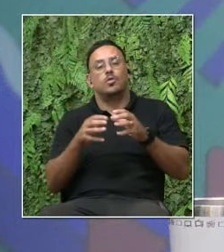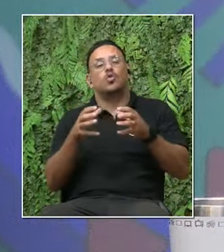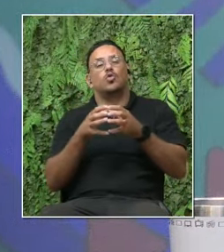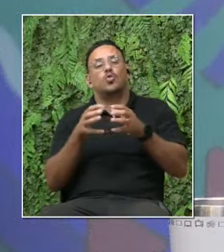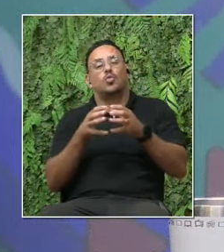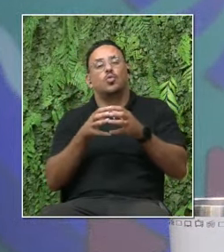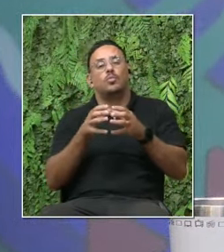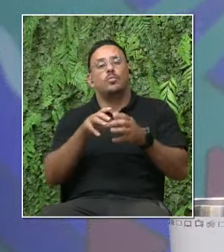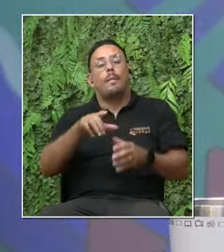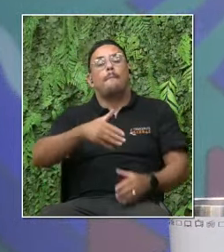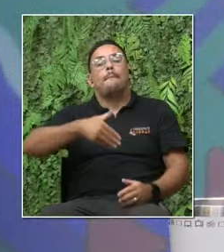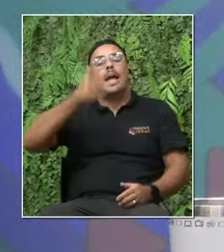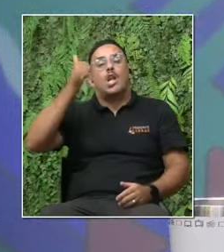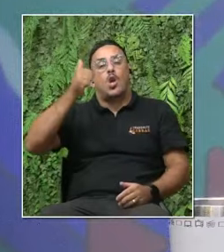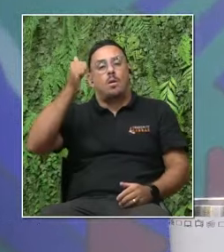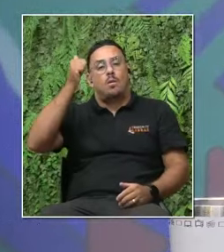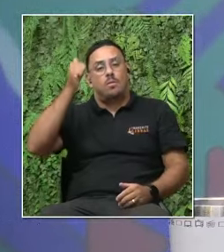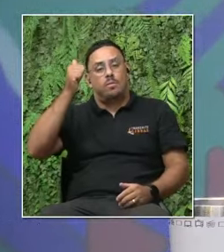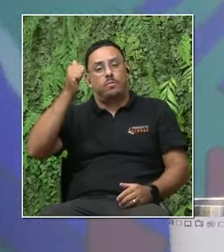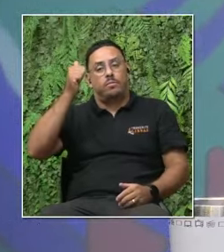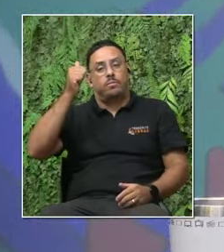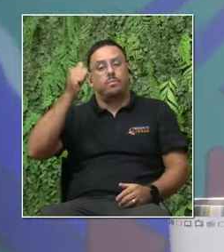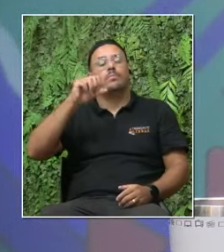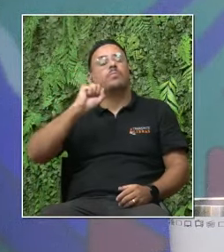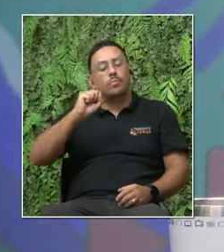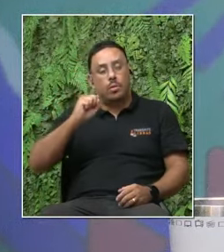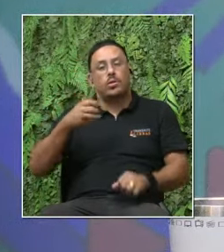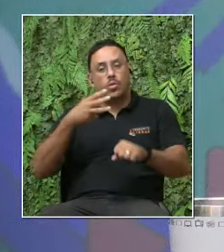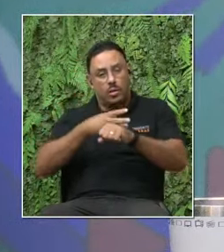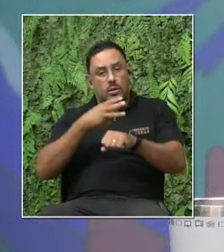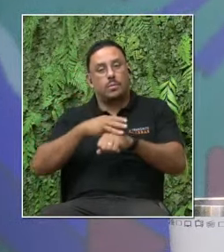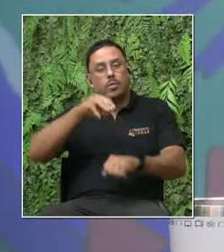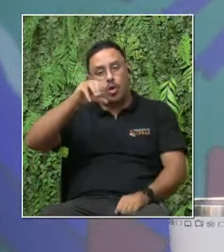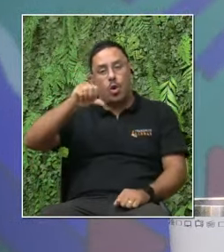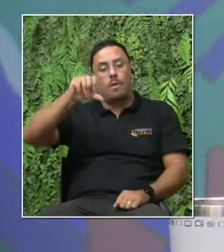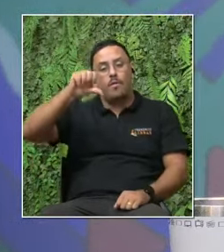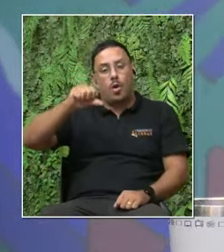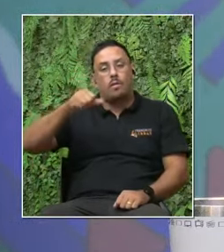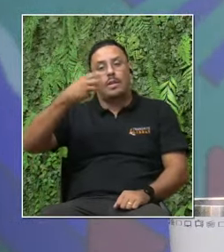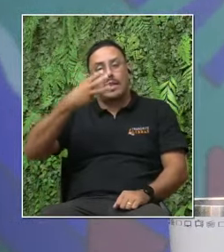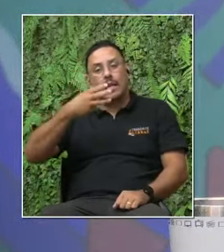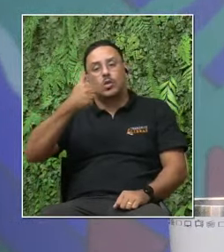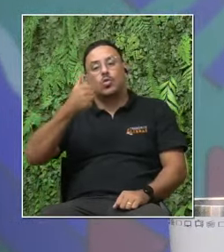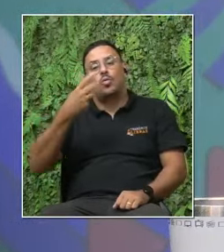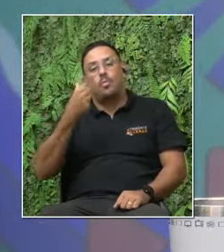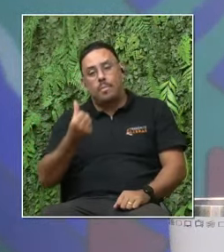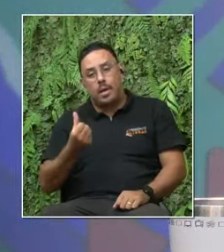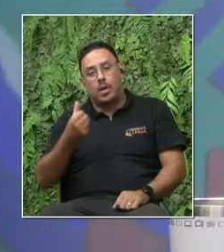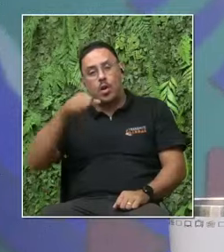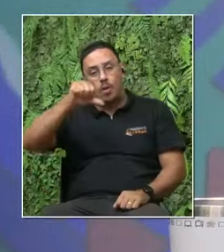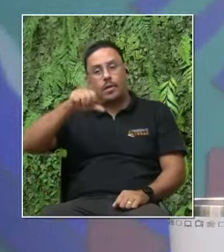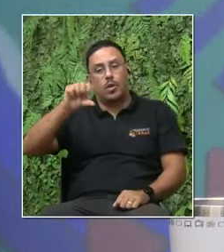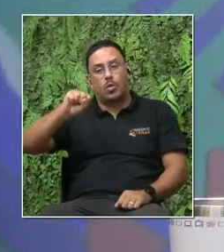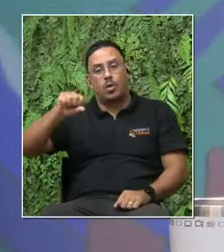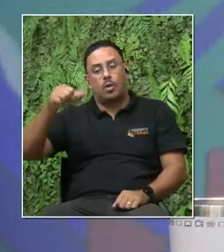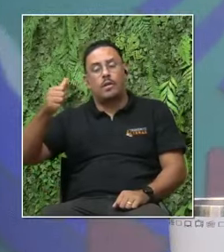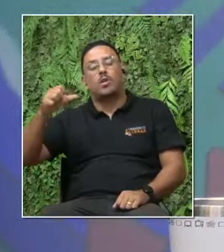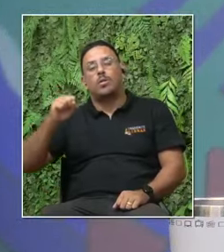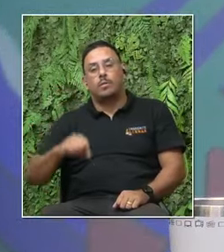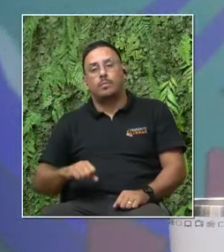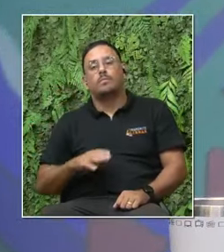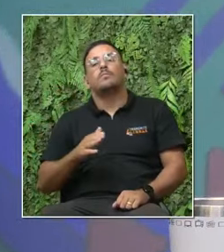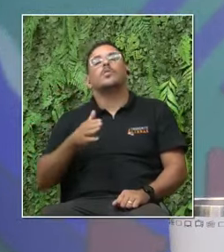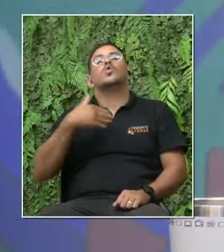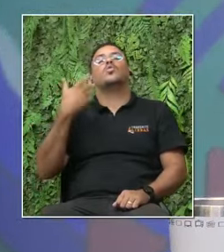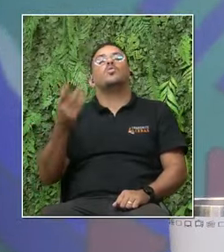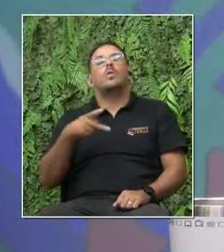Cruzeiro pode mandar manda no 99 316 9898 99 316 9898